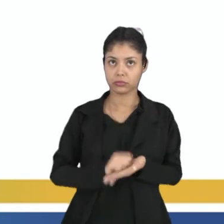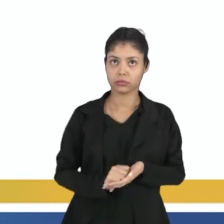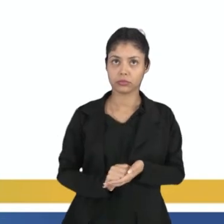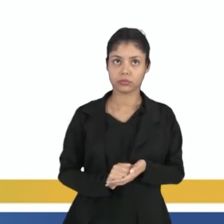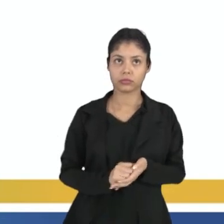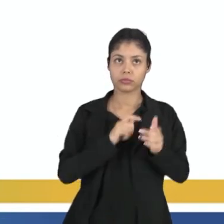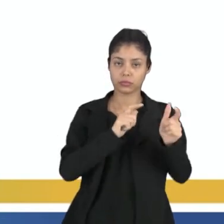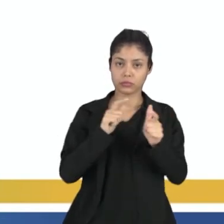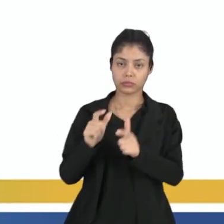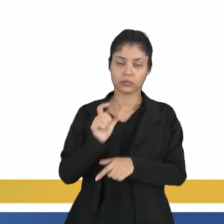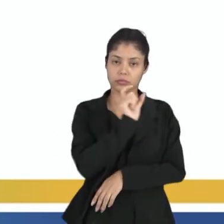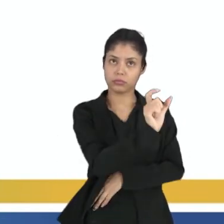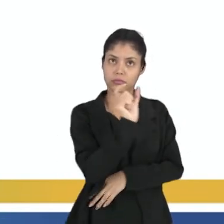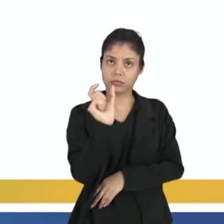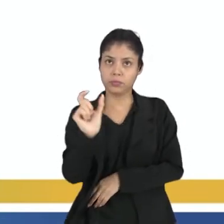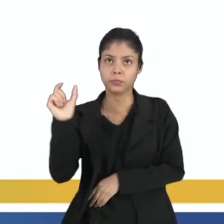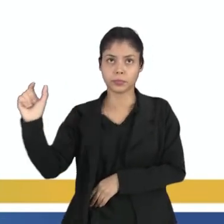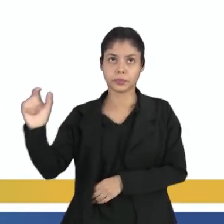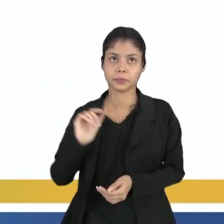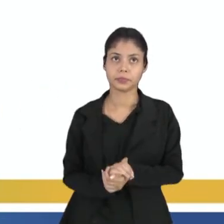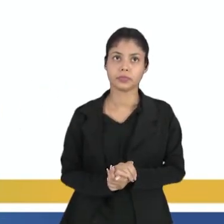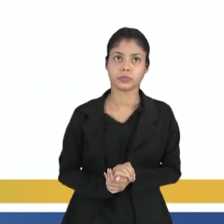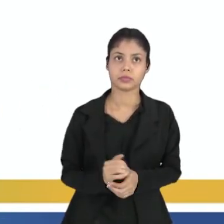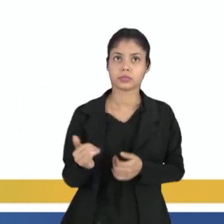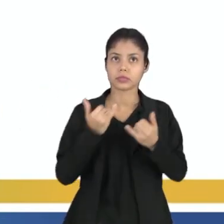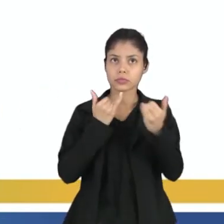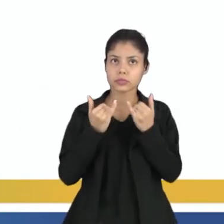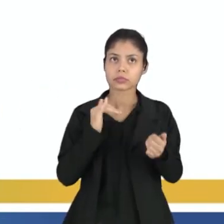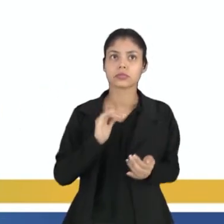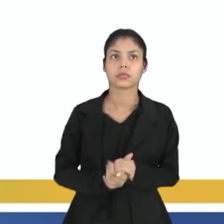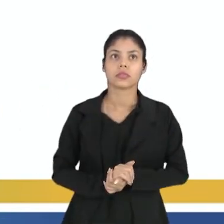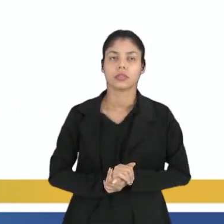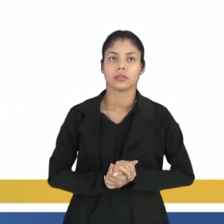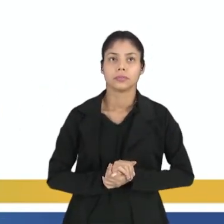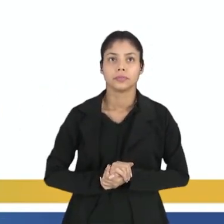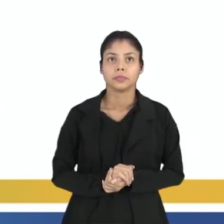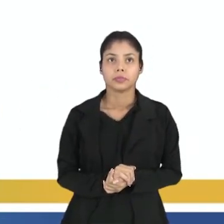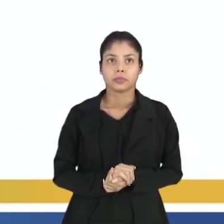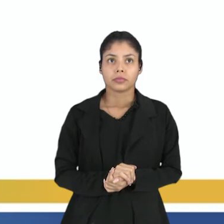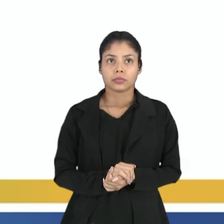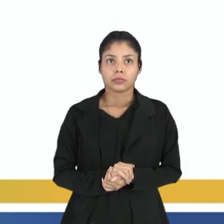preenche corretamente os espaços. Posso informar